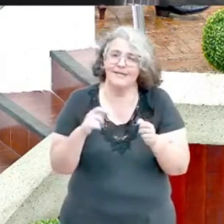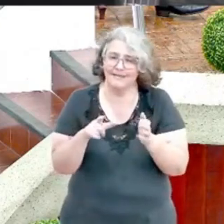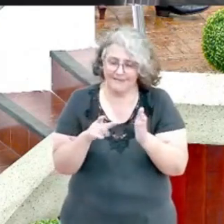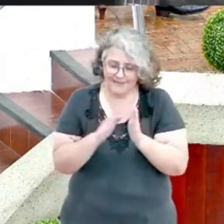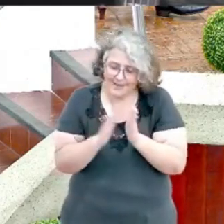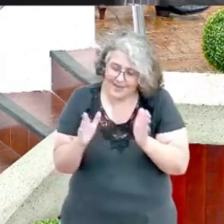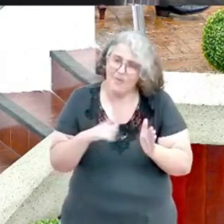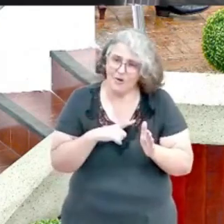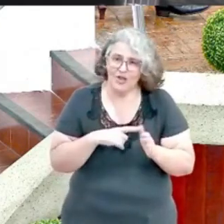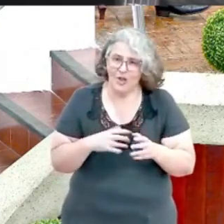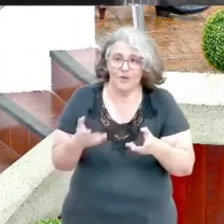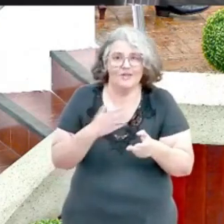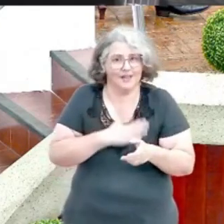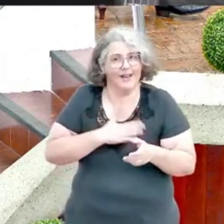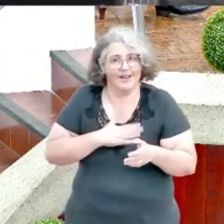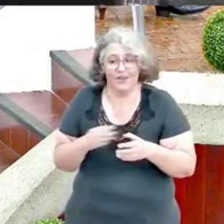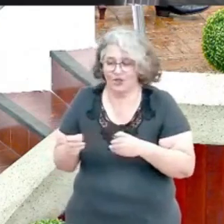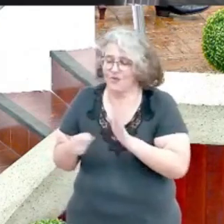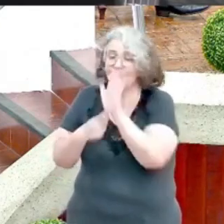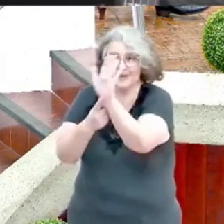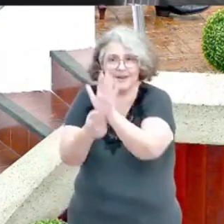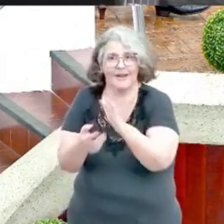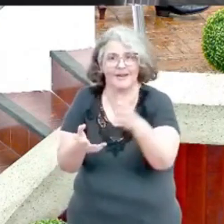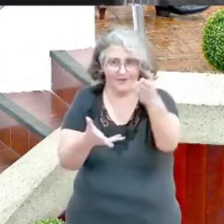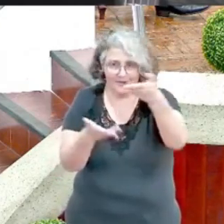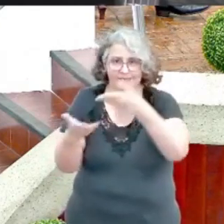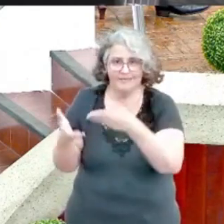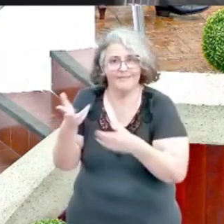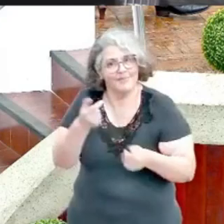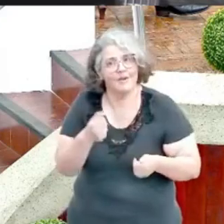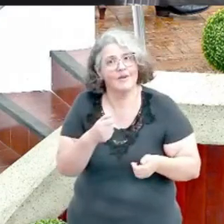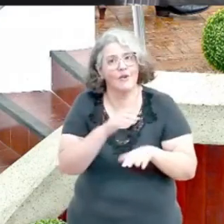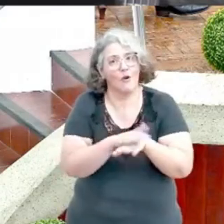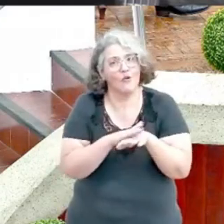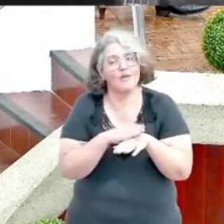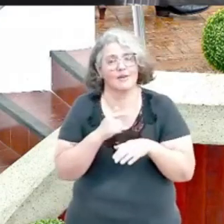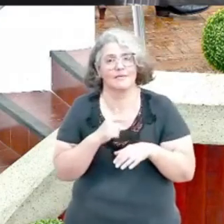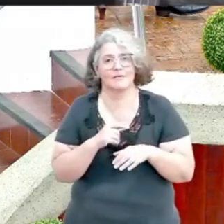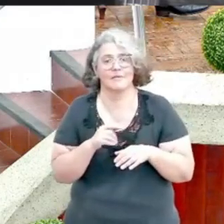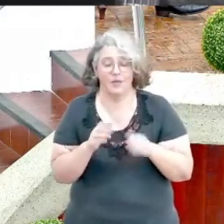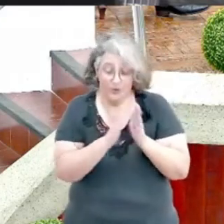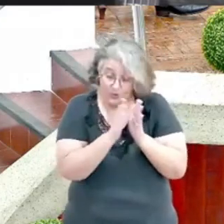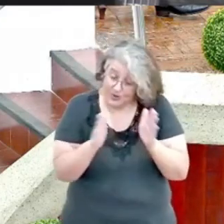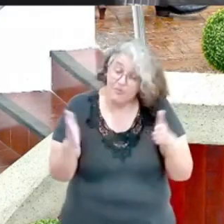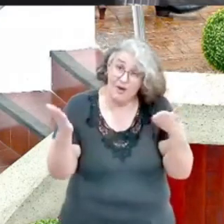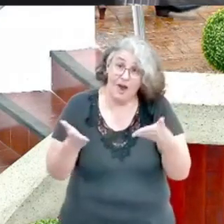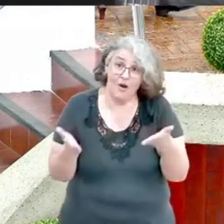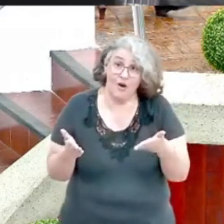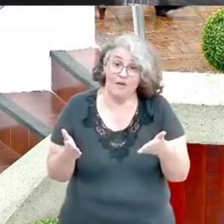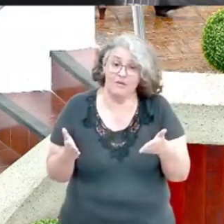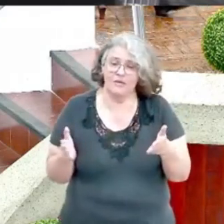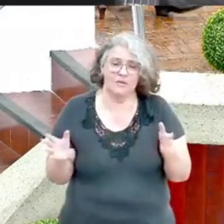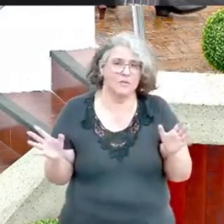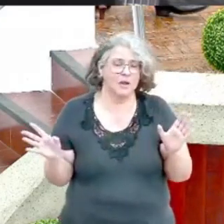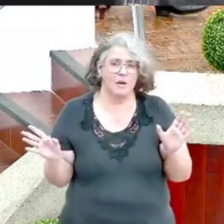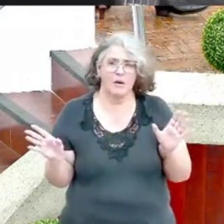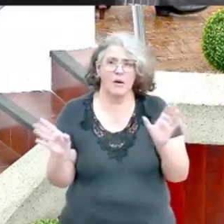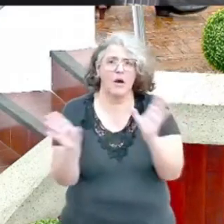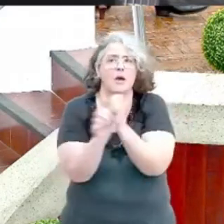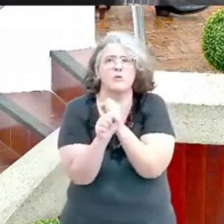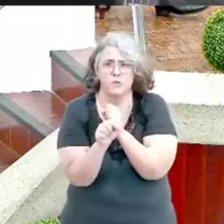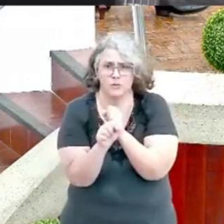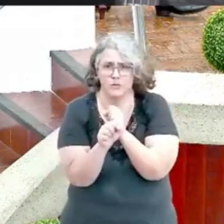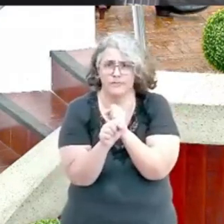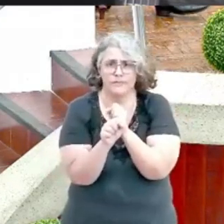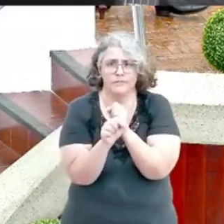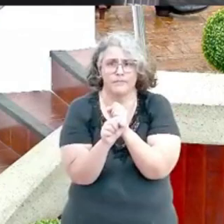Sagrada como que eu cheguei a essas conclusões. O que nós temos tempo hoje é para mostrar as conclusões, e a partir dessas